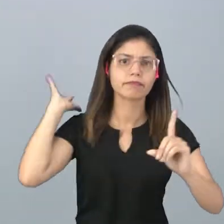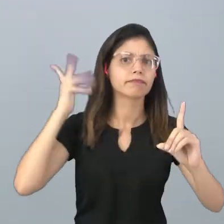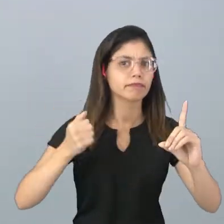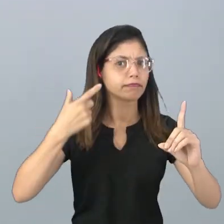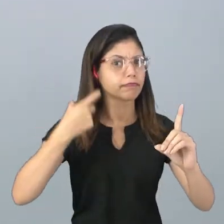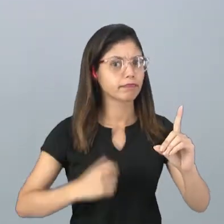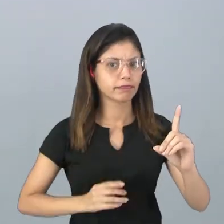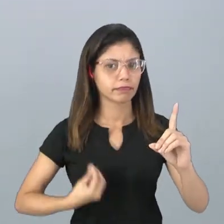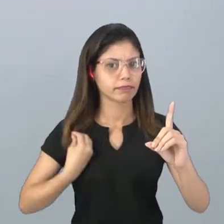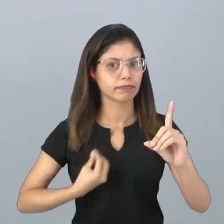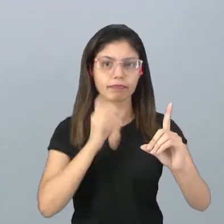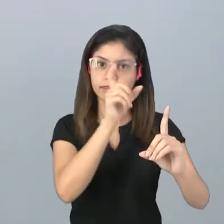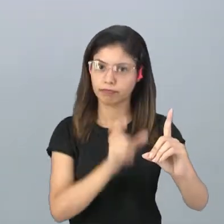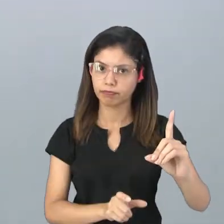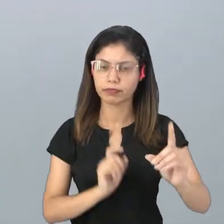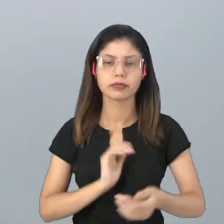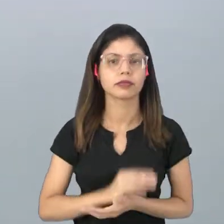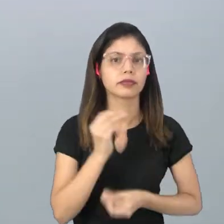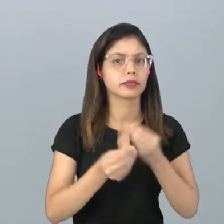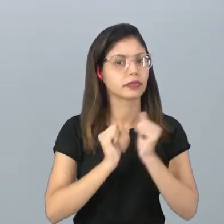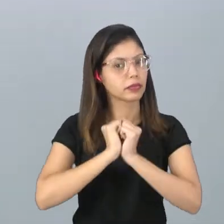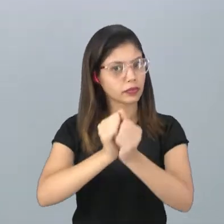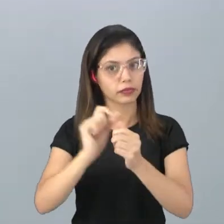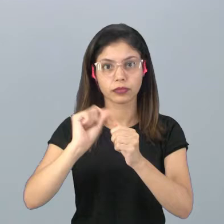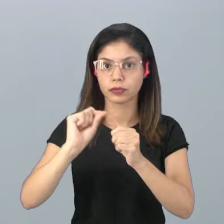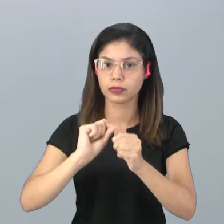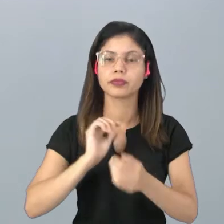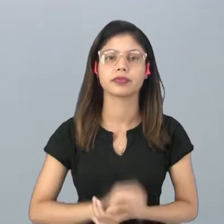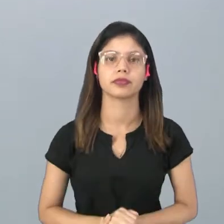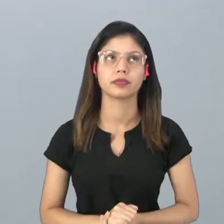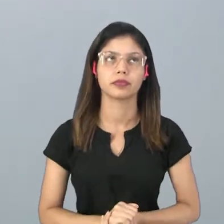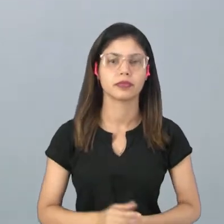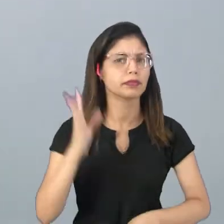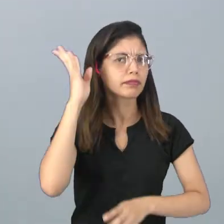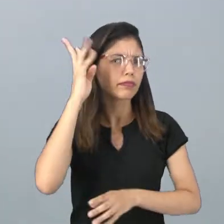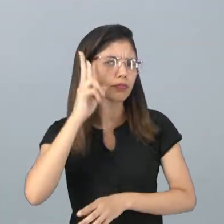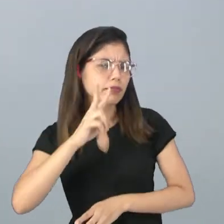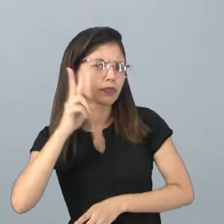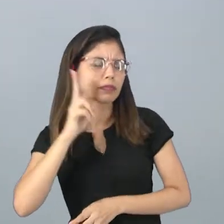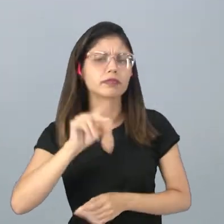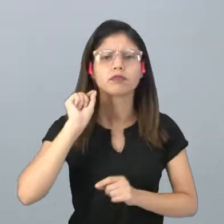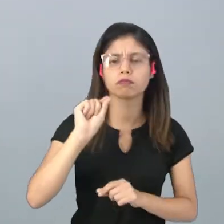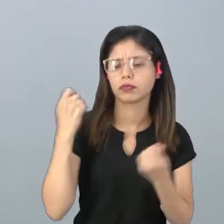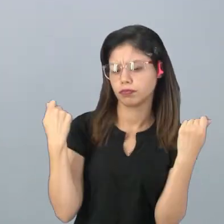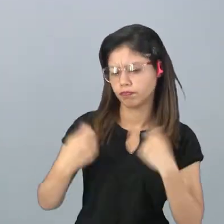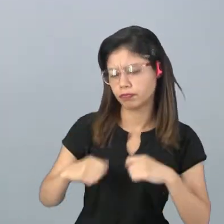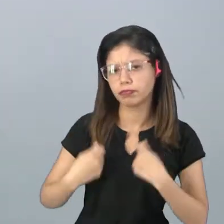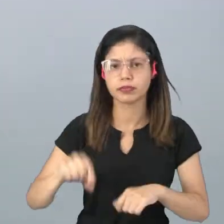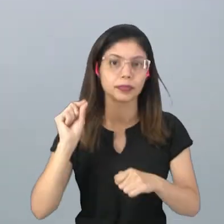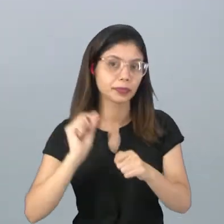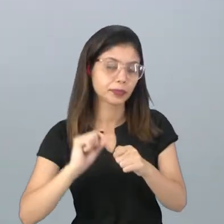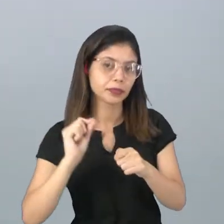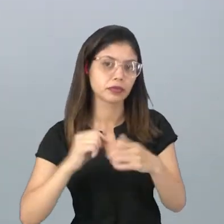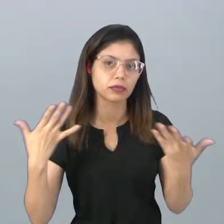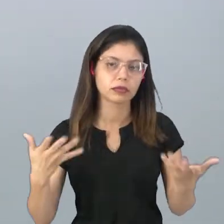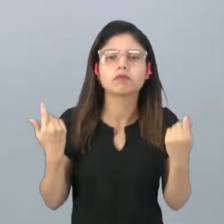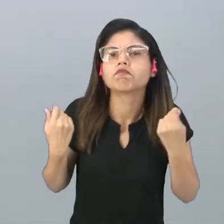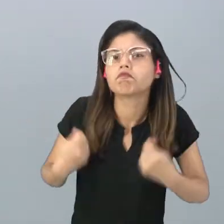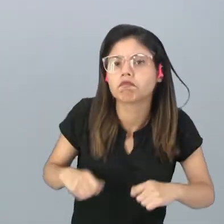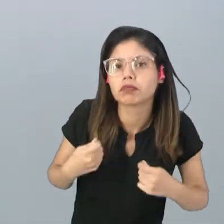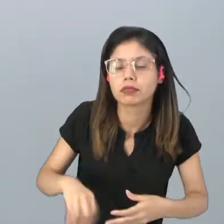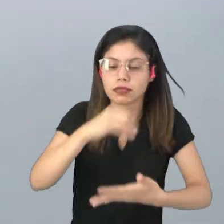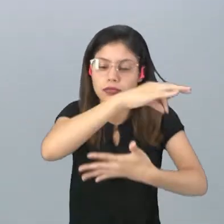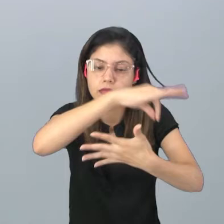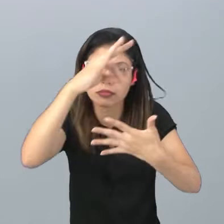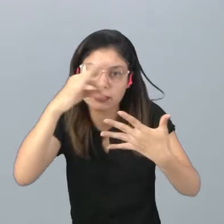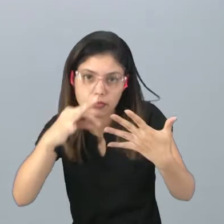uma biografia. Vamos fazer juntos, tá? Então, primeiro vamos relembrar o que é preciso numa